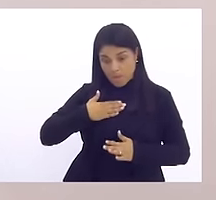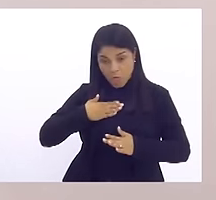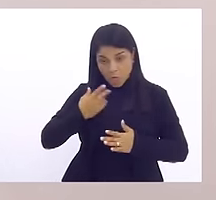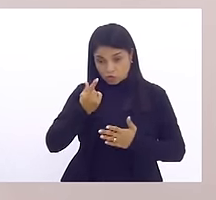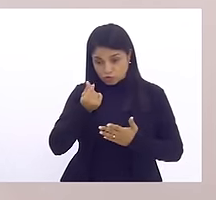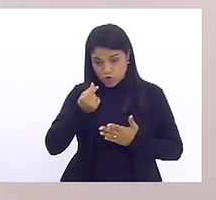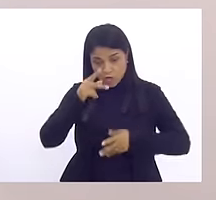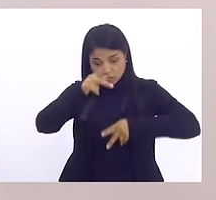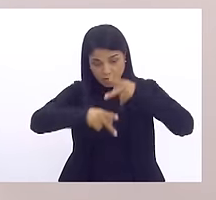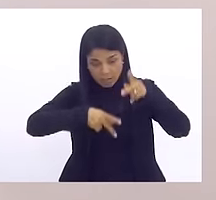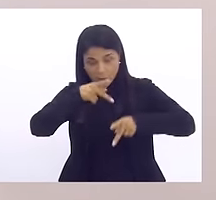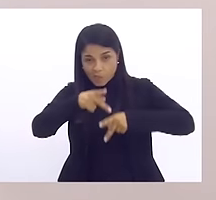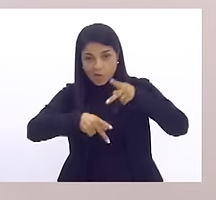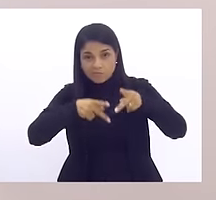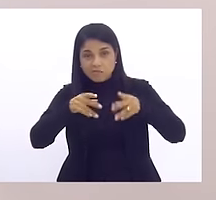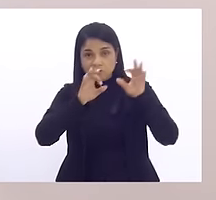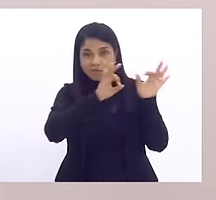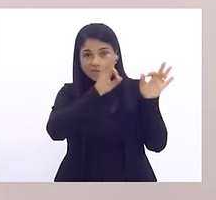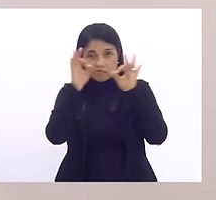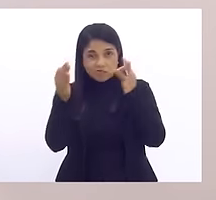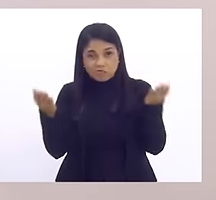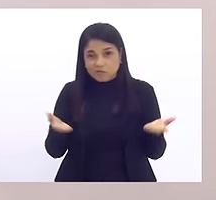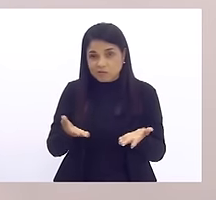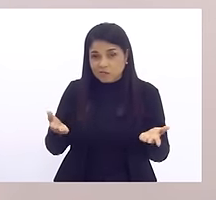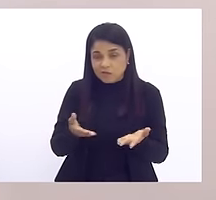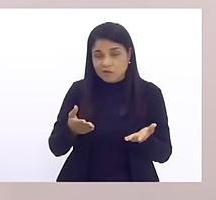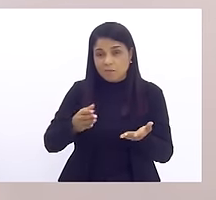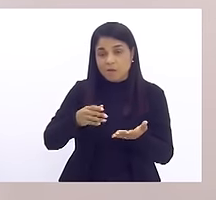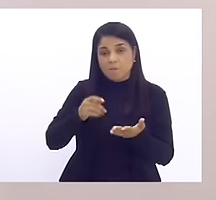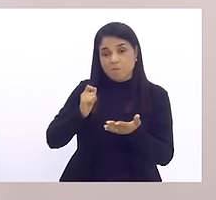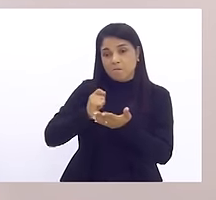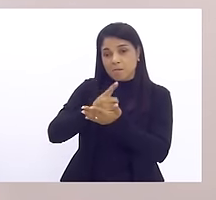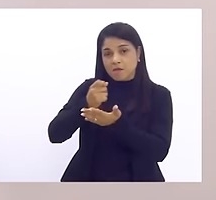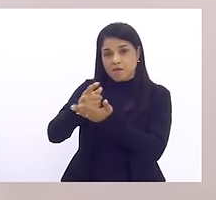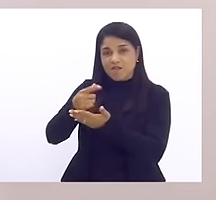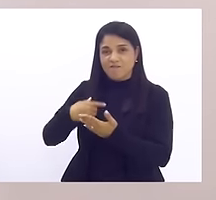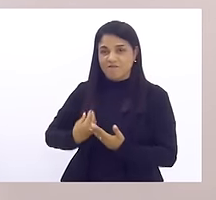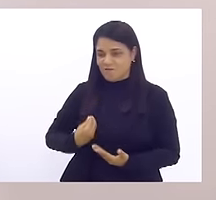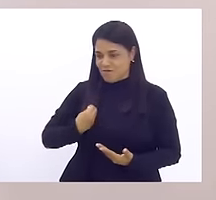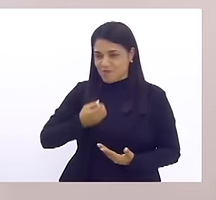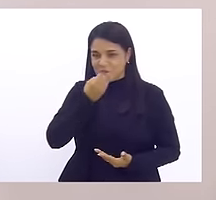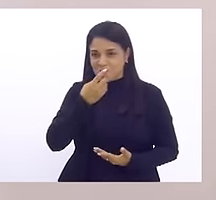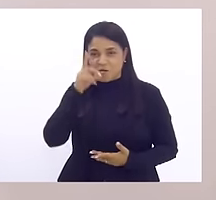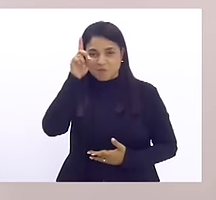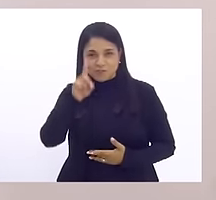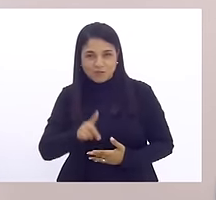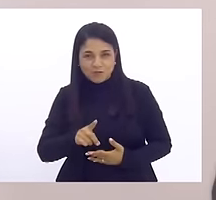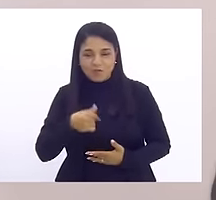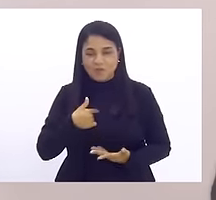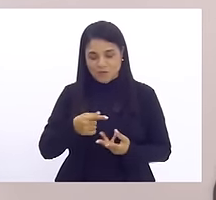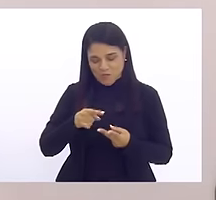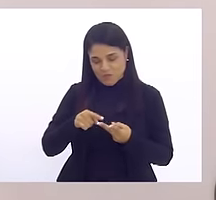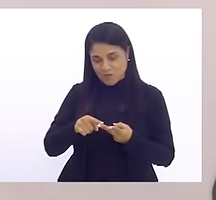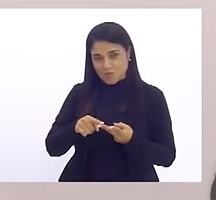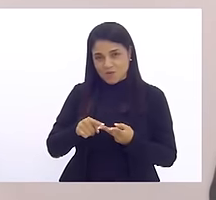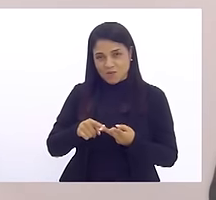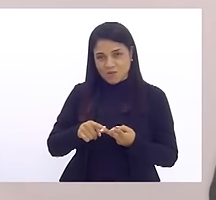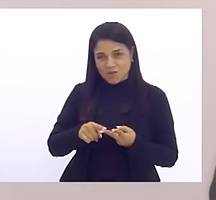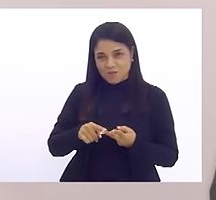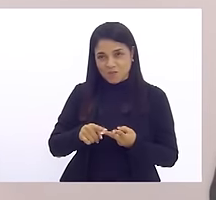do dinheiro das pessoas que estão assistindo a gente agora para custear vida boa para diretor mordomia para diretor